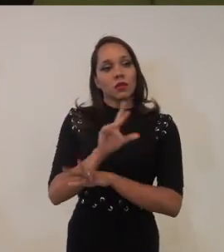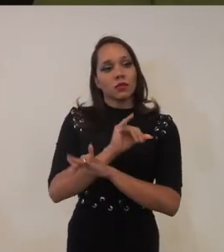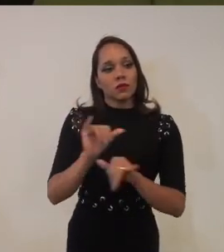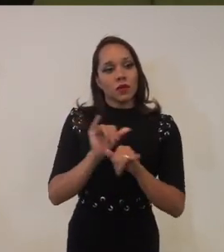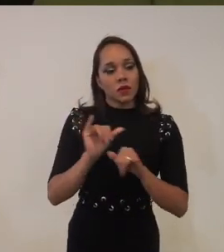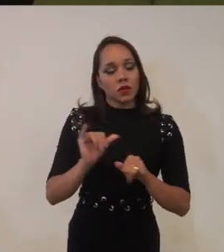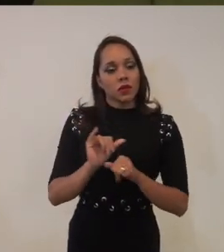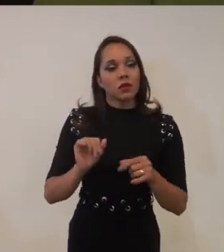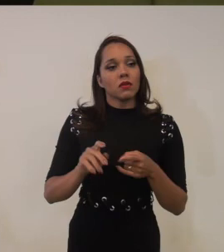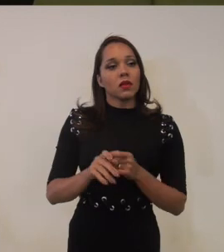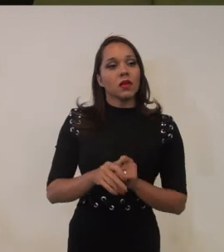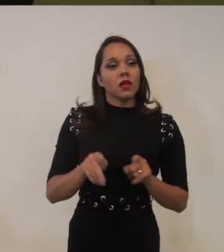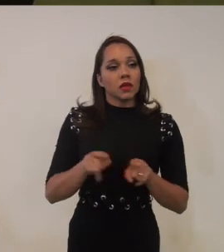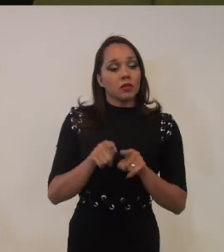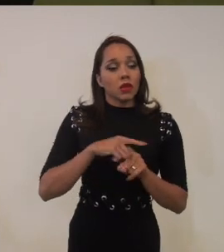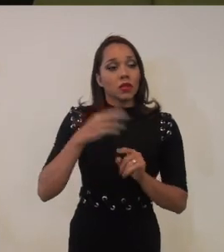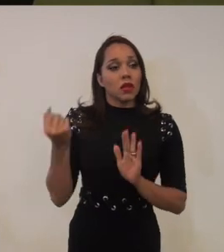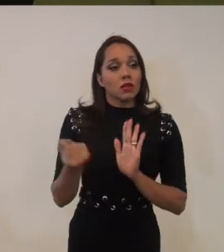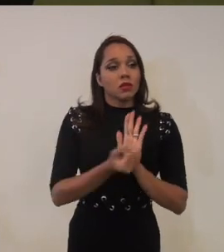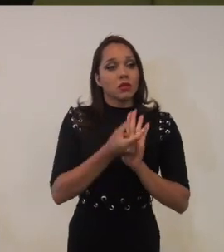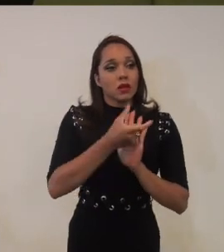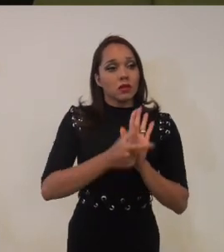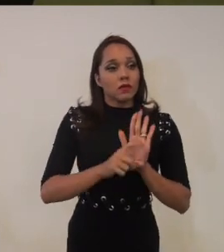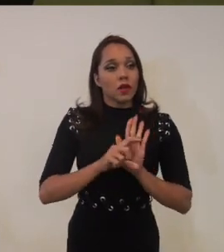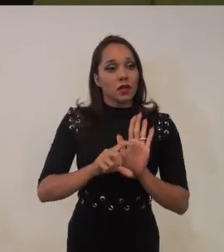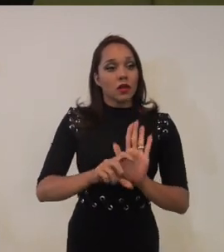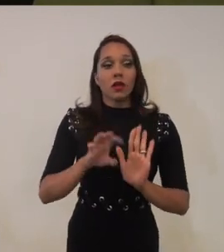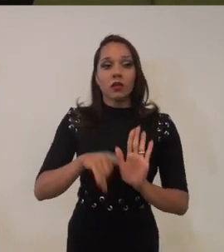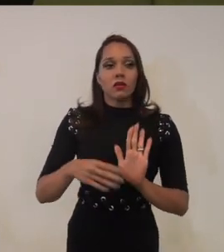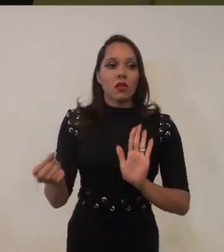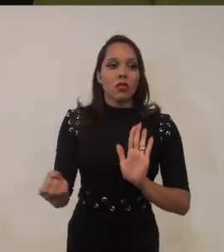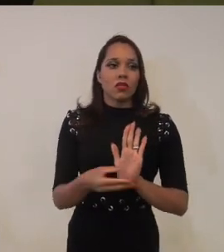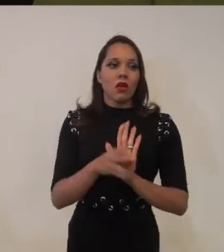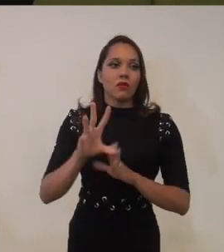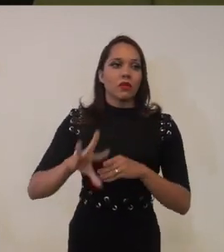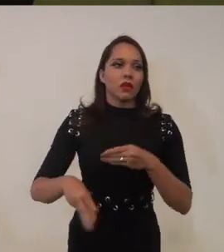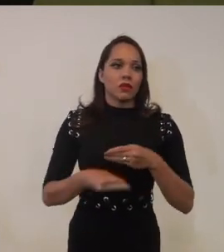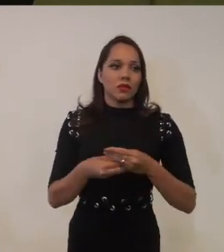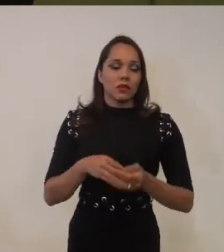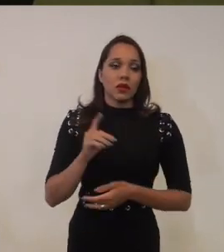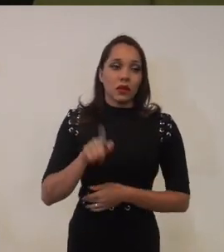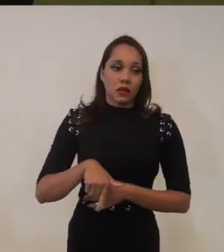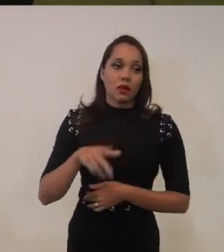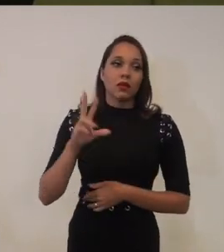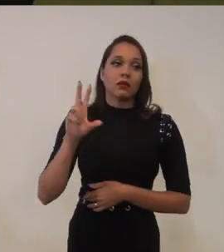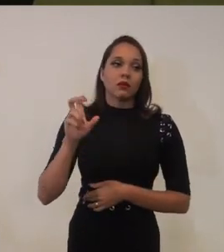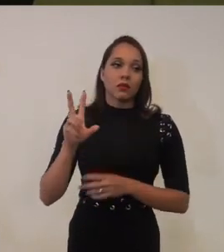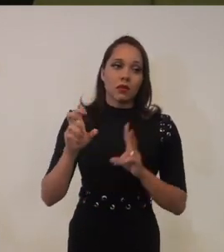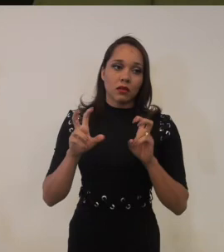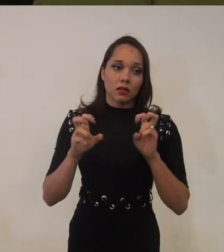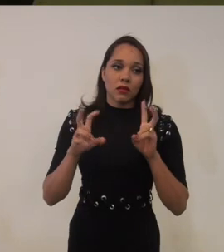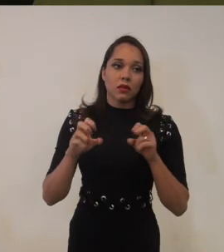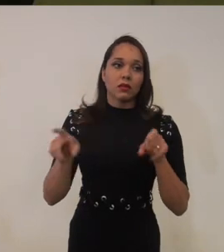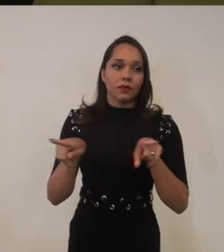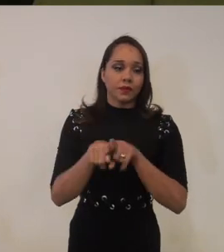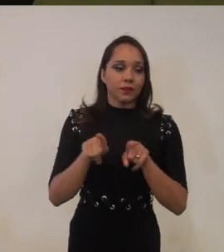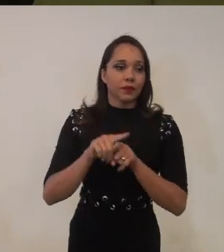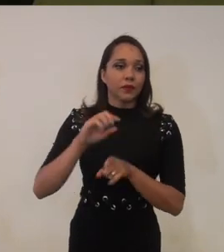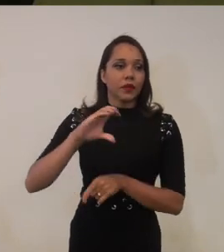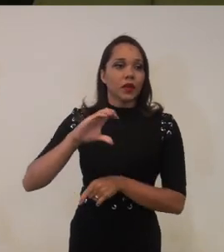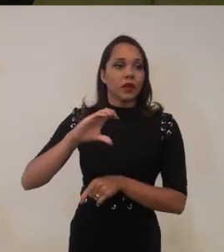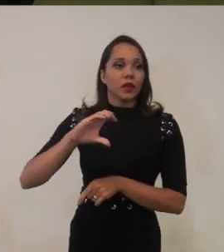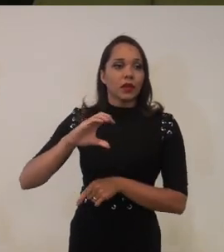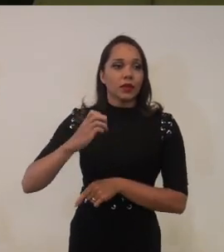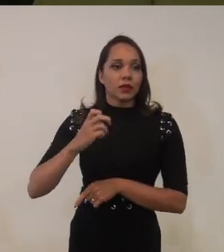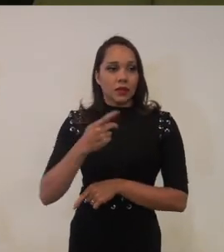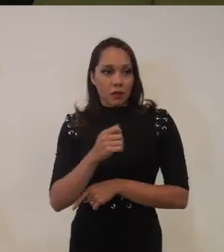de certificação. Isso é uma nova integração. E é um tema que também a CEPAL tem